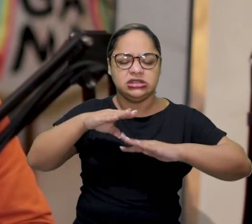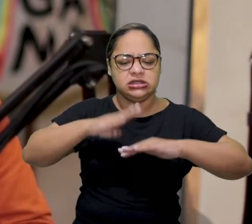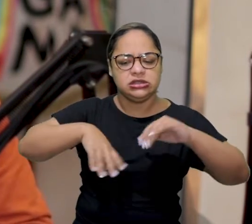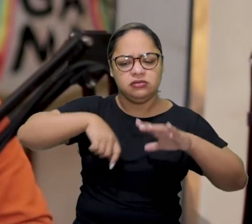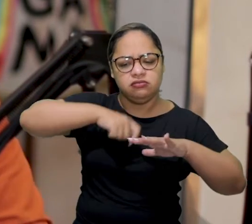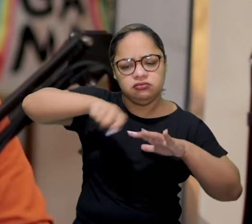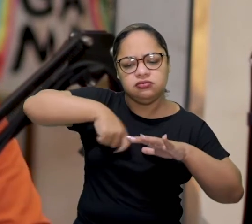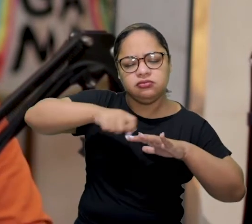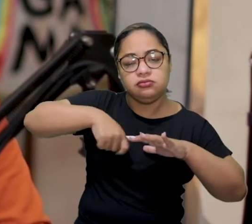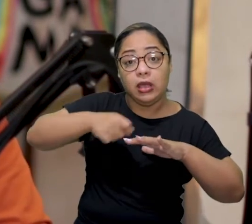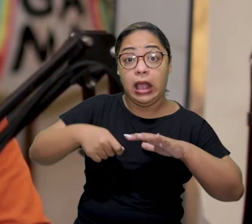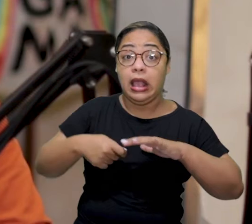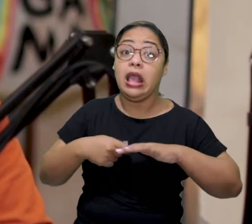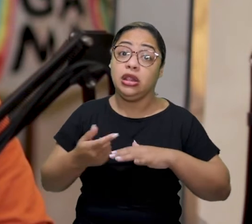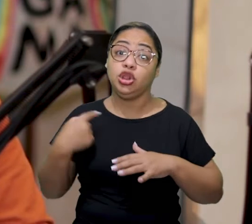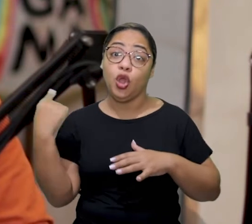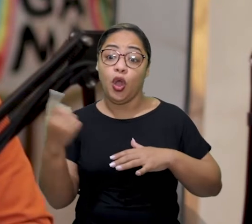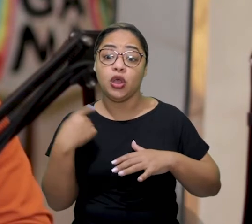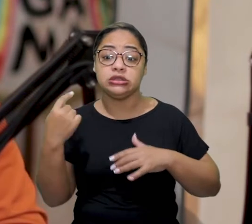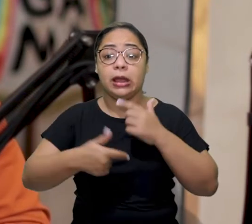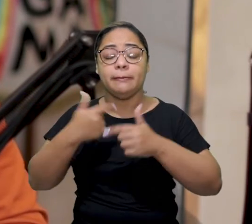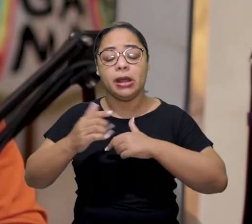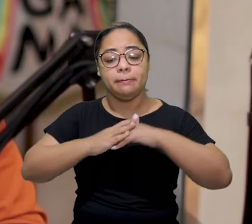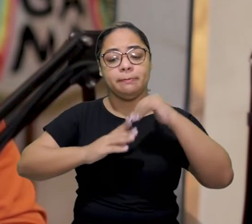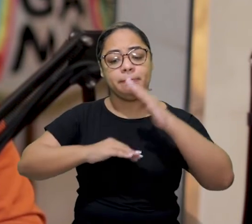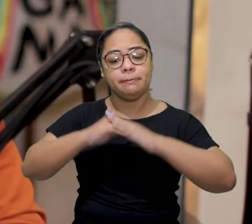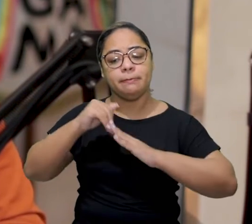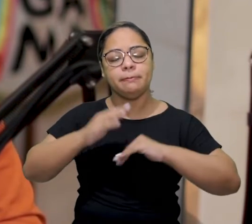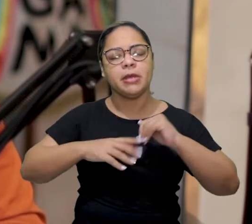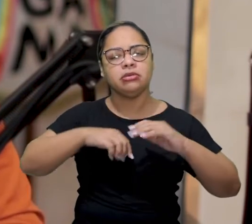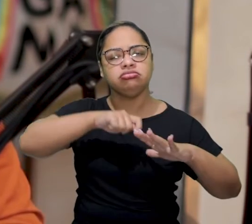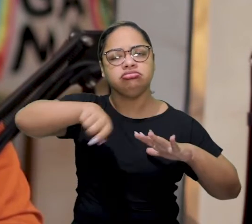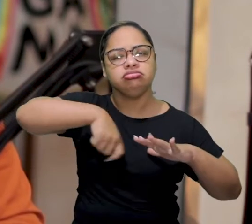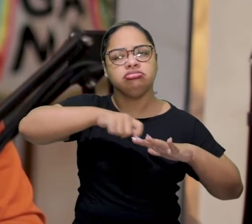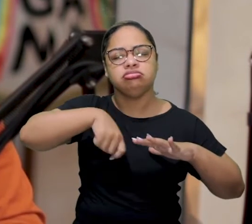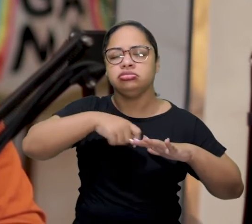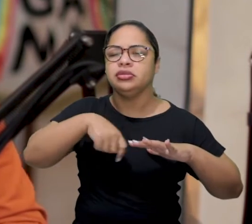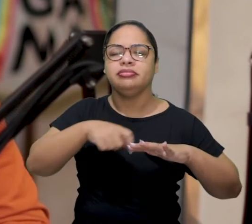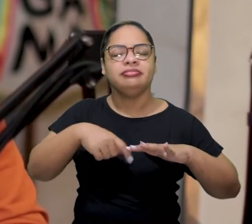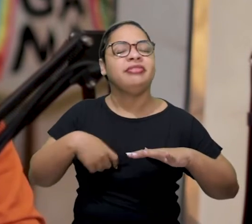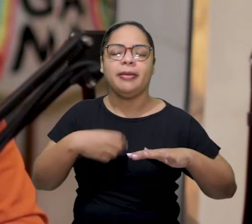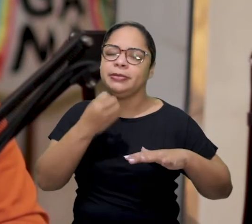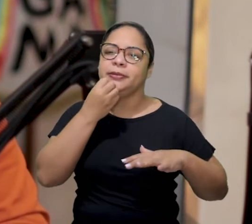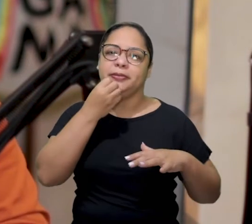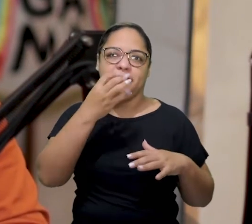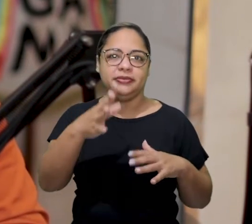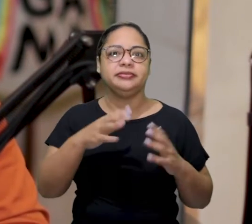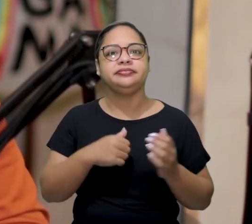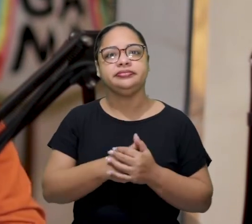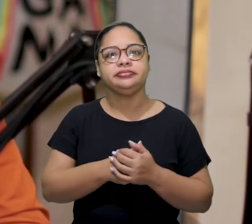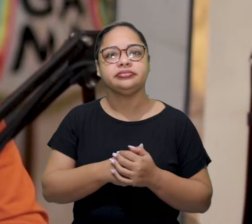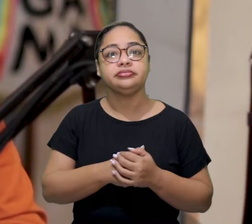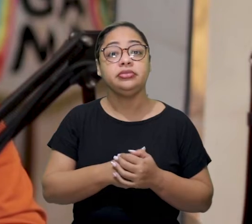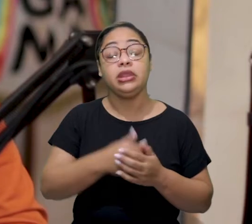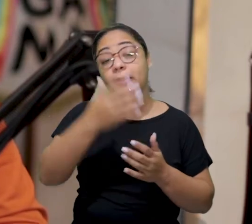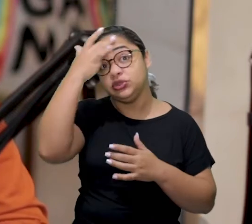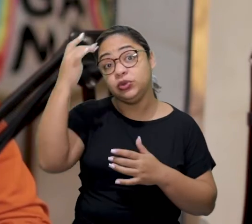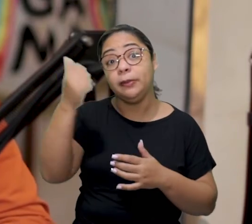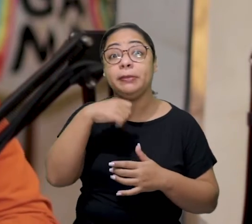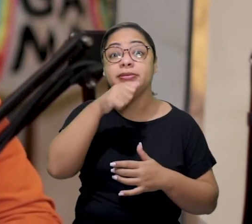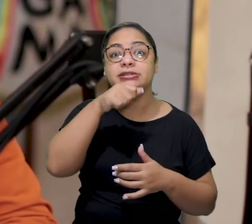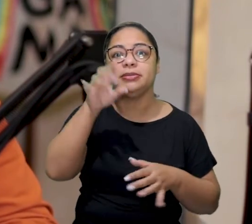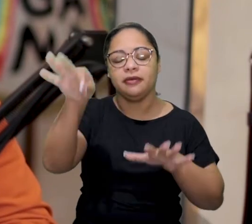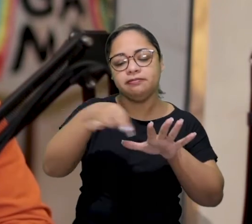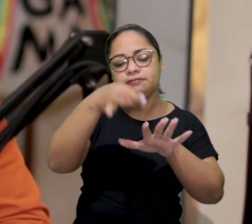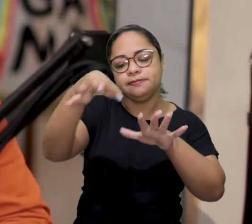bom aquilo que envolve tudo que artesanal é muito bom então você é uma mãe por exemplo que borda uma toalha e te dar provavelmente vai ficar muito feliz